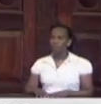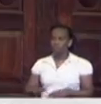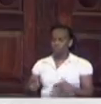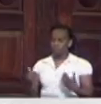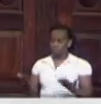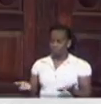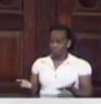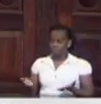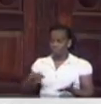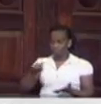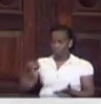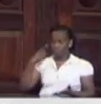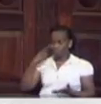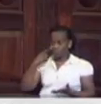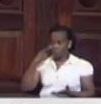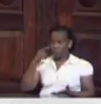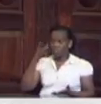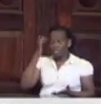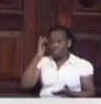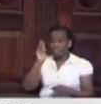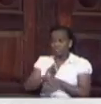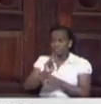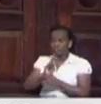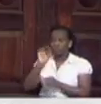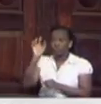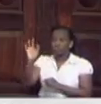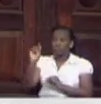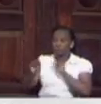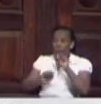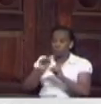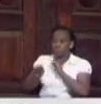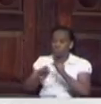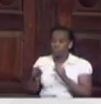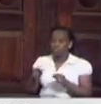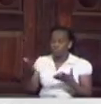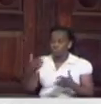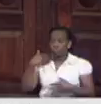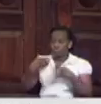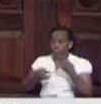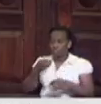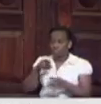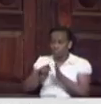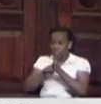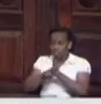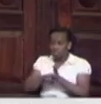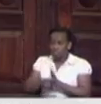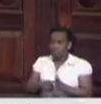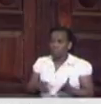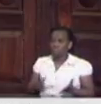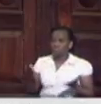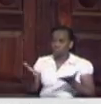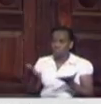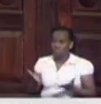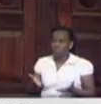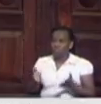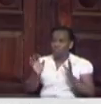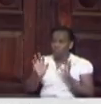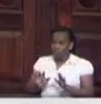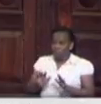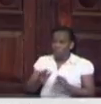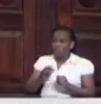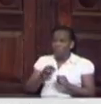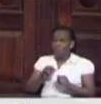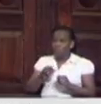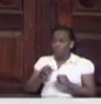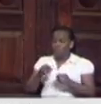Então, nós apostamos nossas esperanças na arbitragem de hoje, mas o futuro, ele não